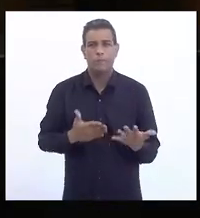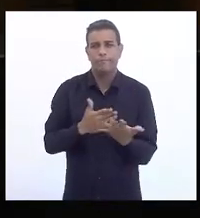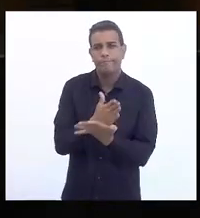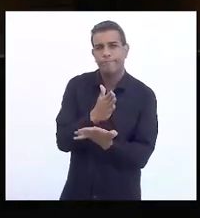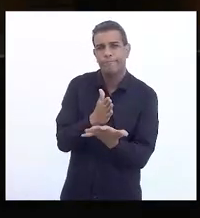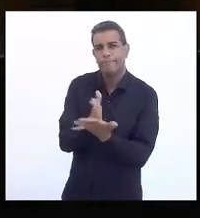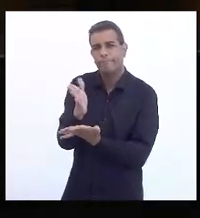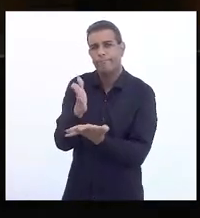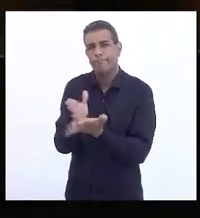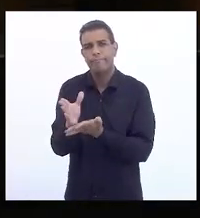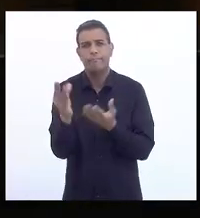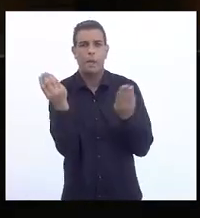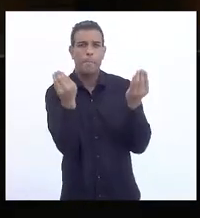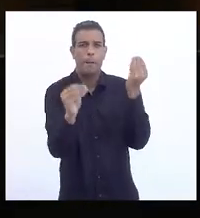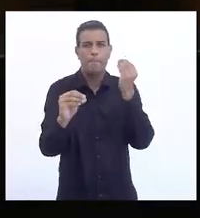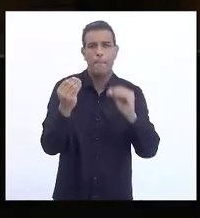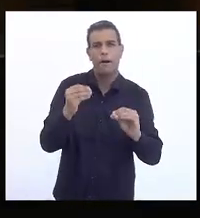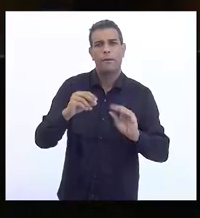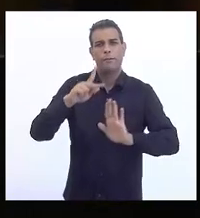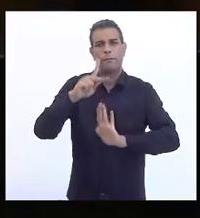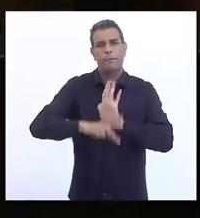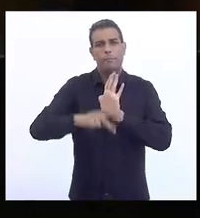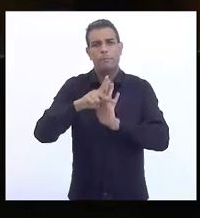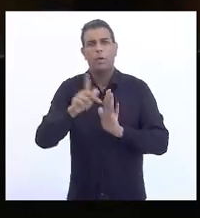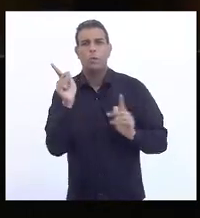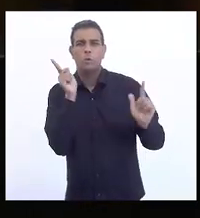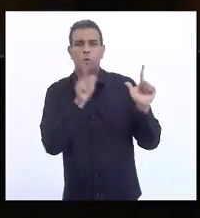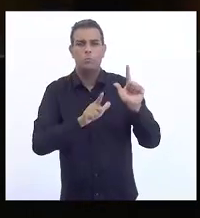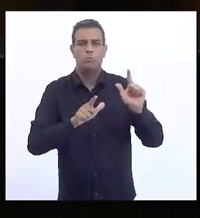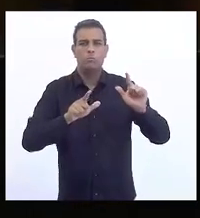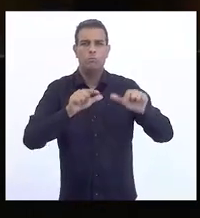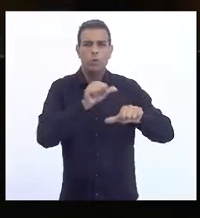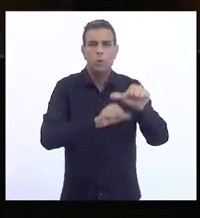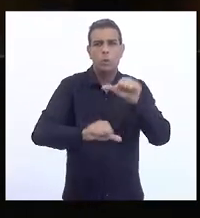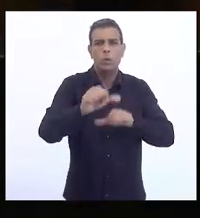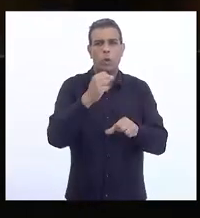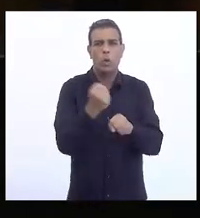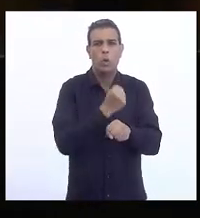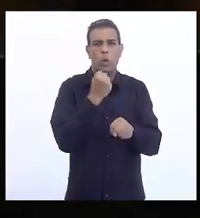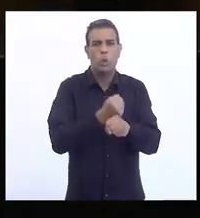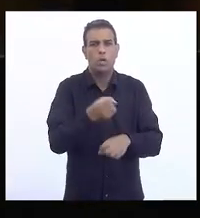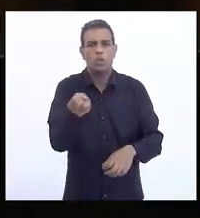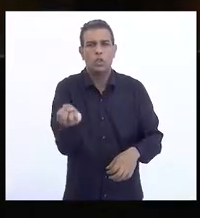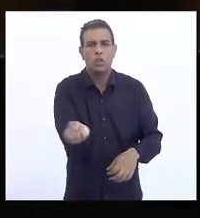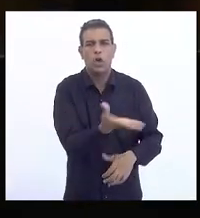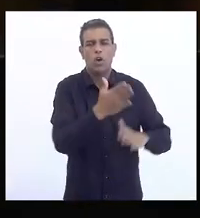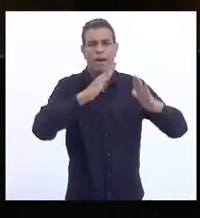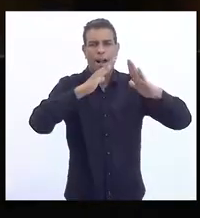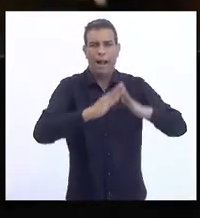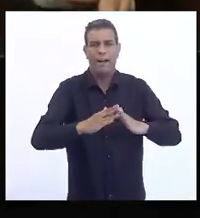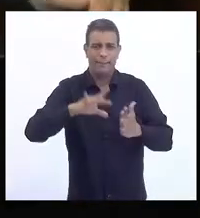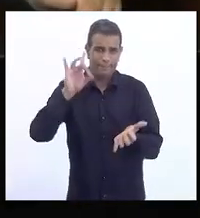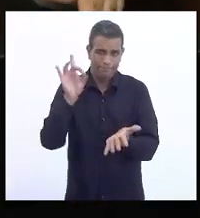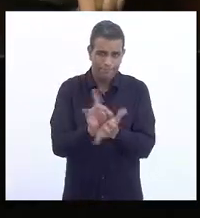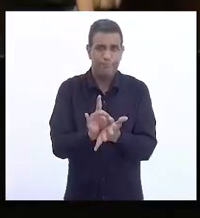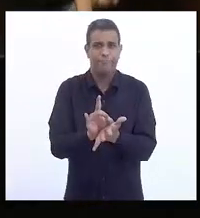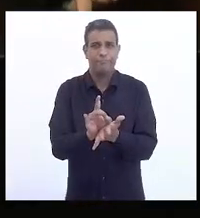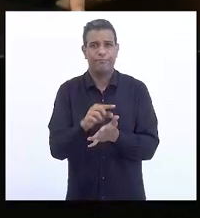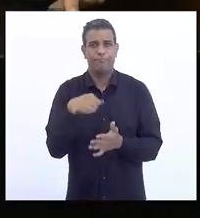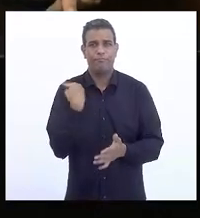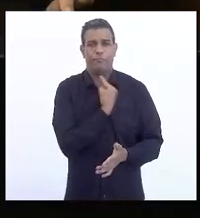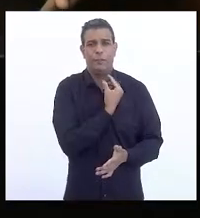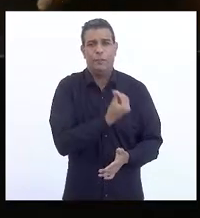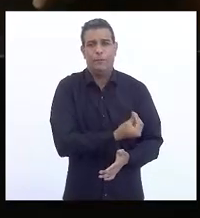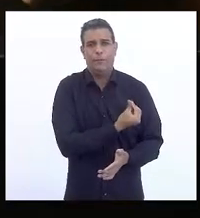está implantando projetos, recuperando conjuntos habitacionais, construindo novas casas, infraestrutura, isso é real.